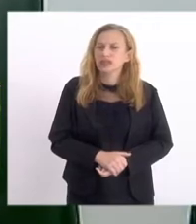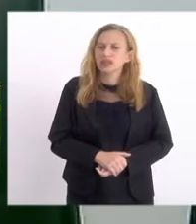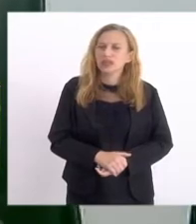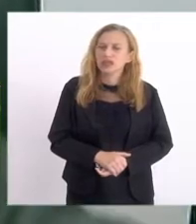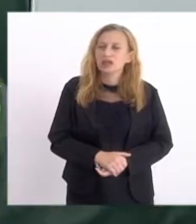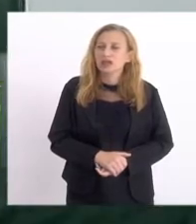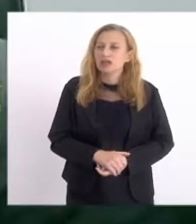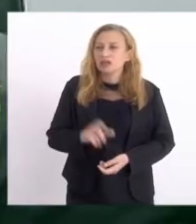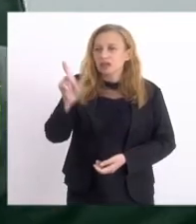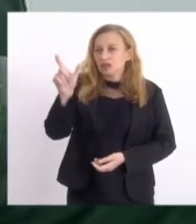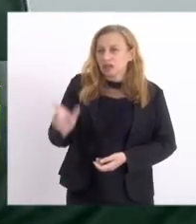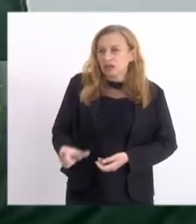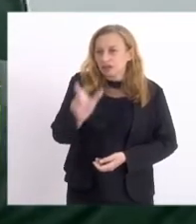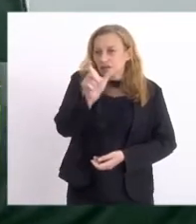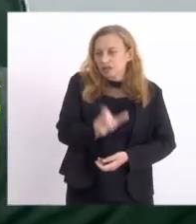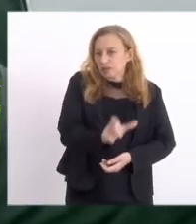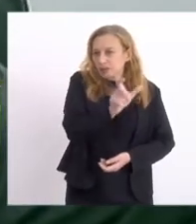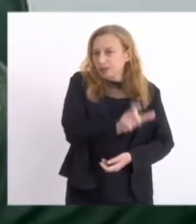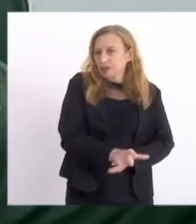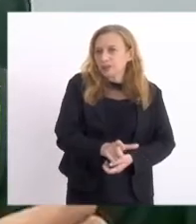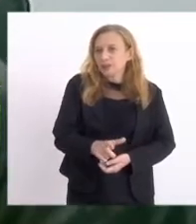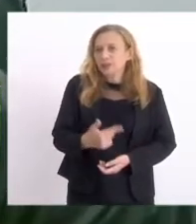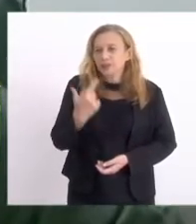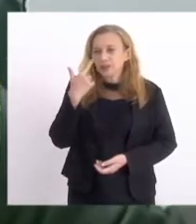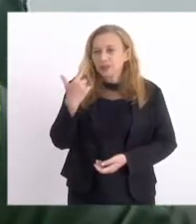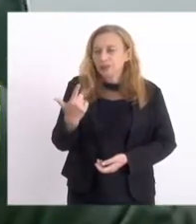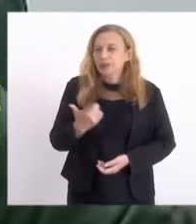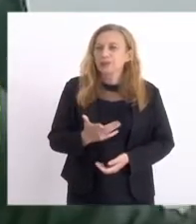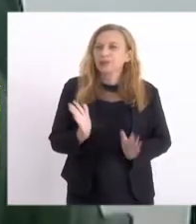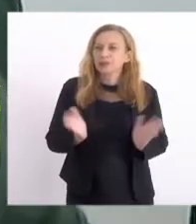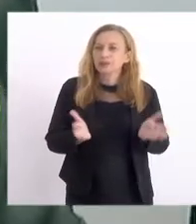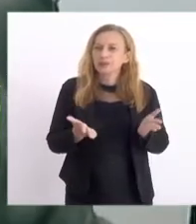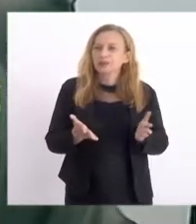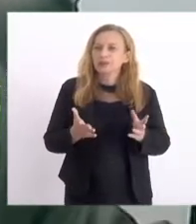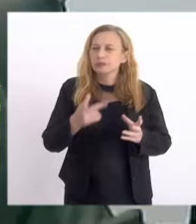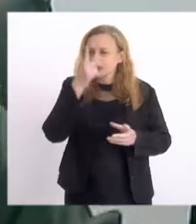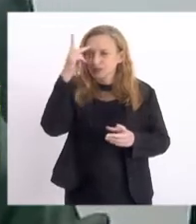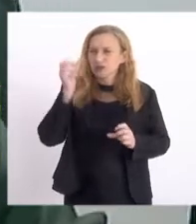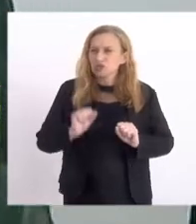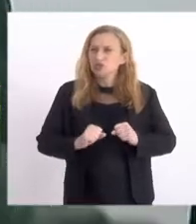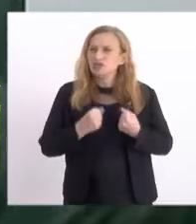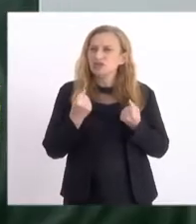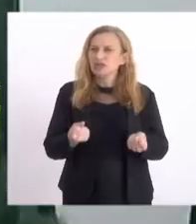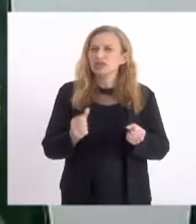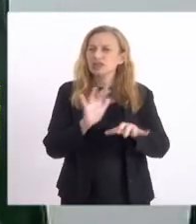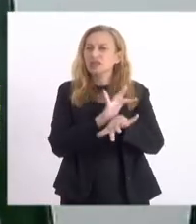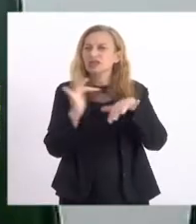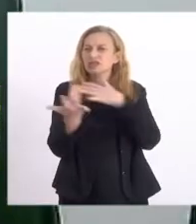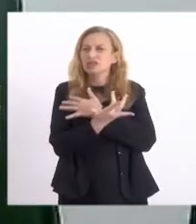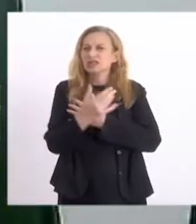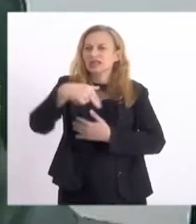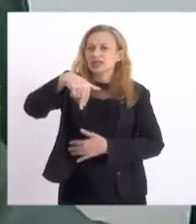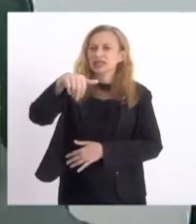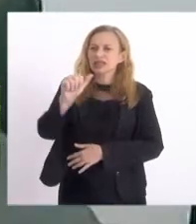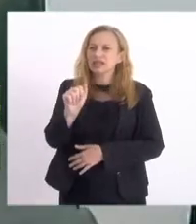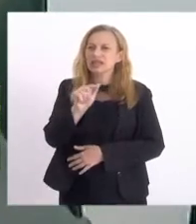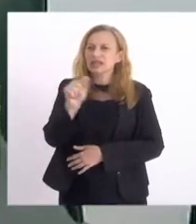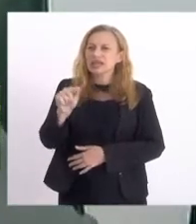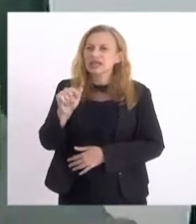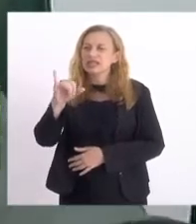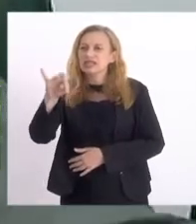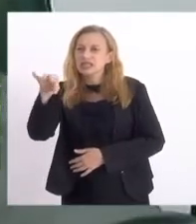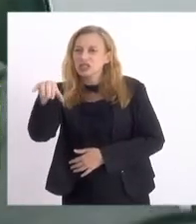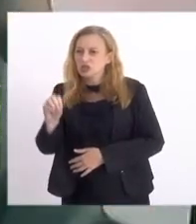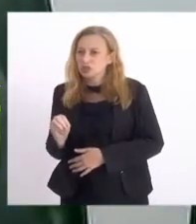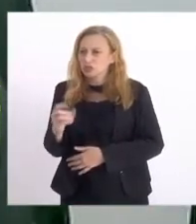a pessoas. Tem gente hoje ainda defendendo, a gente nas redes sociais, o nazismo, que